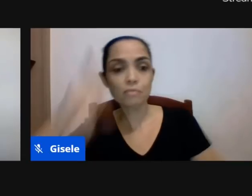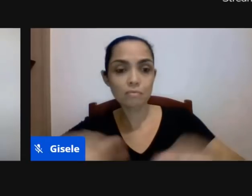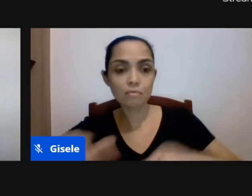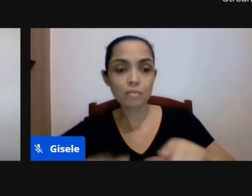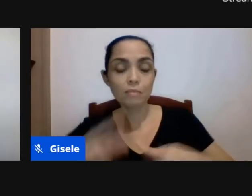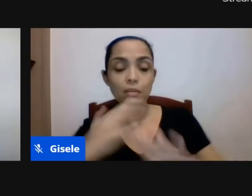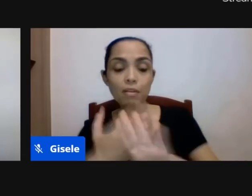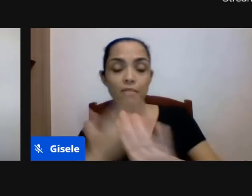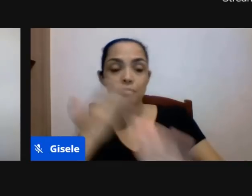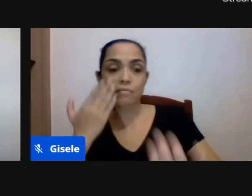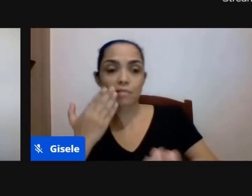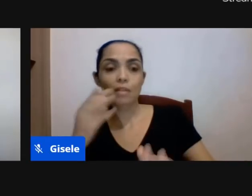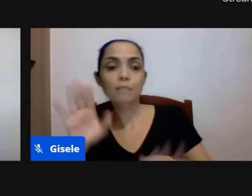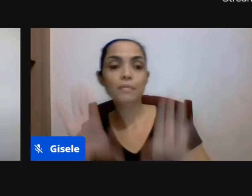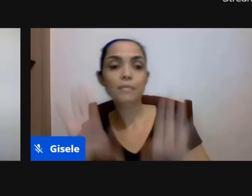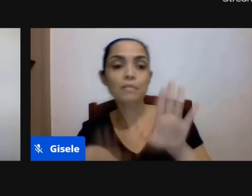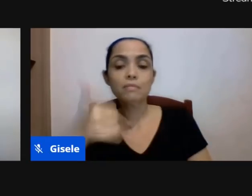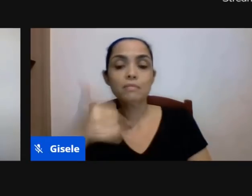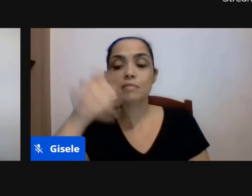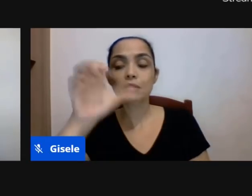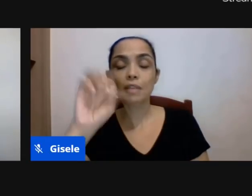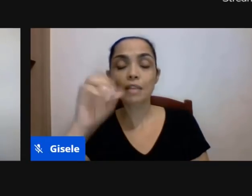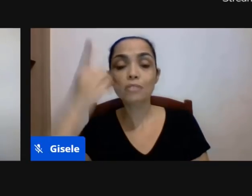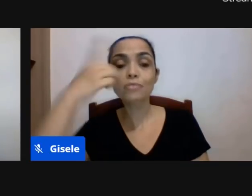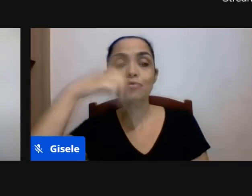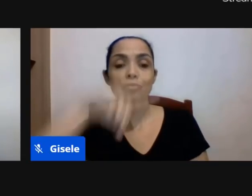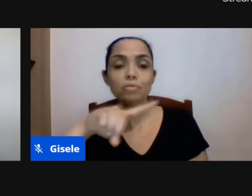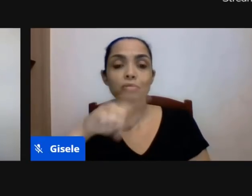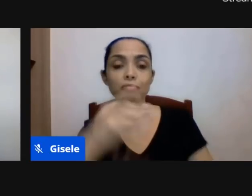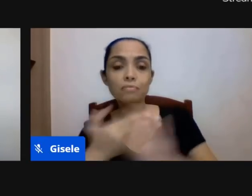pelo período de 10 dias.